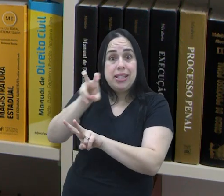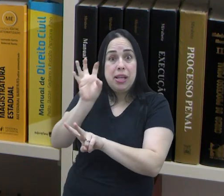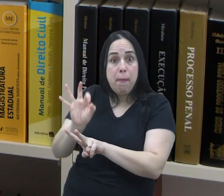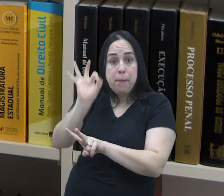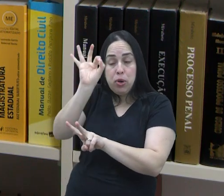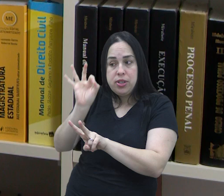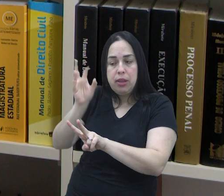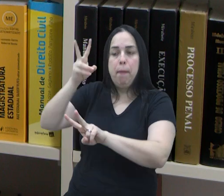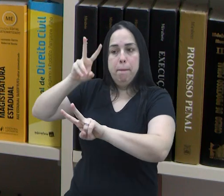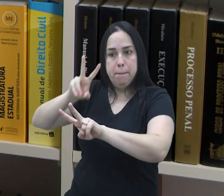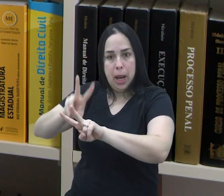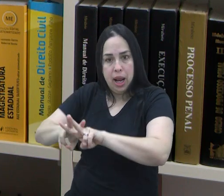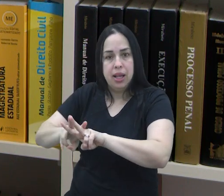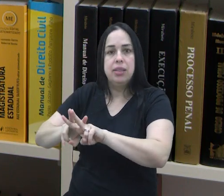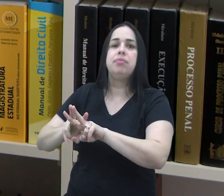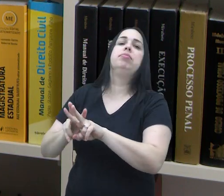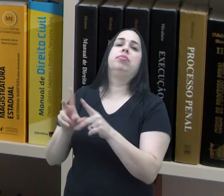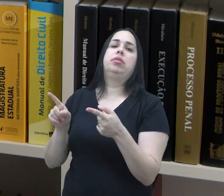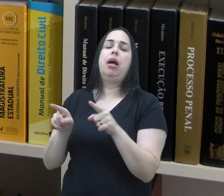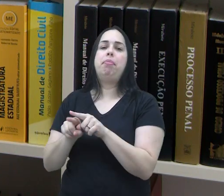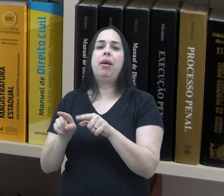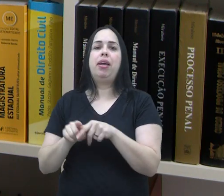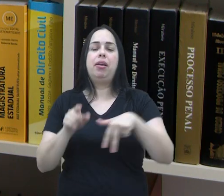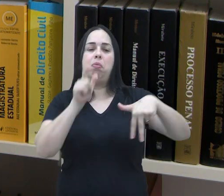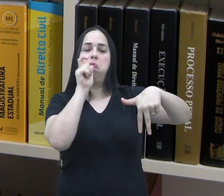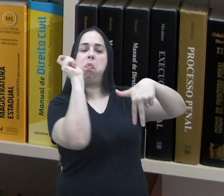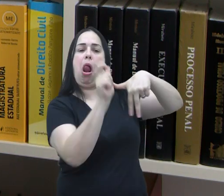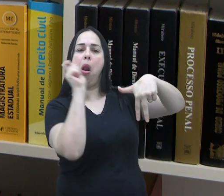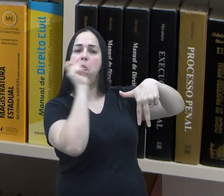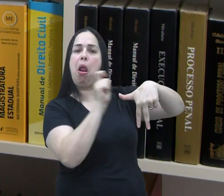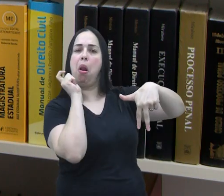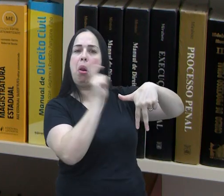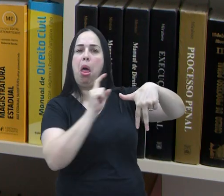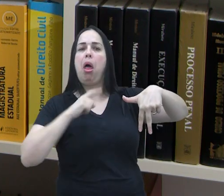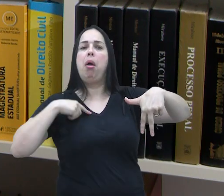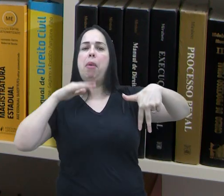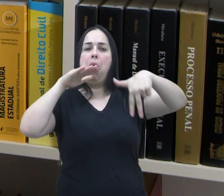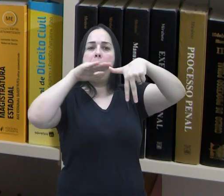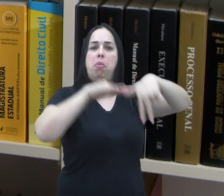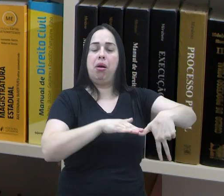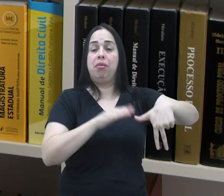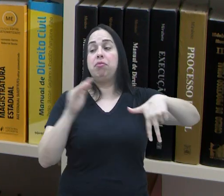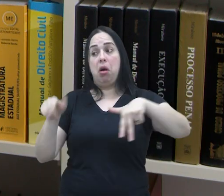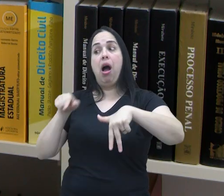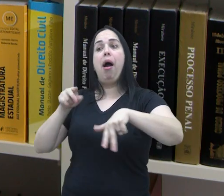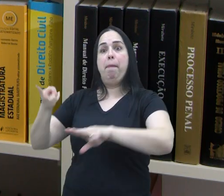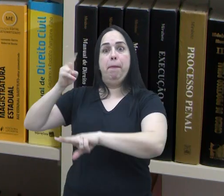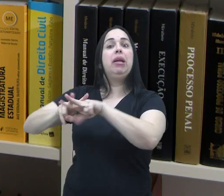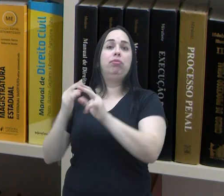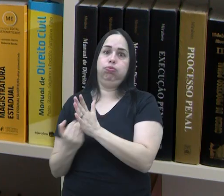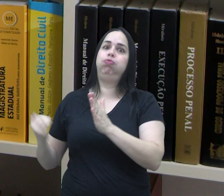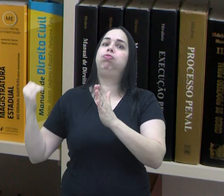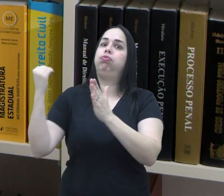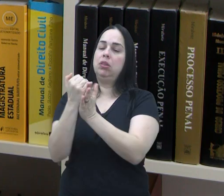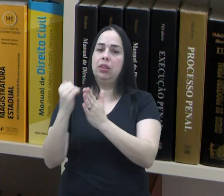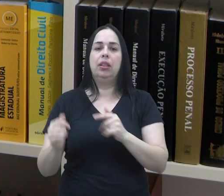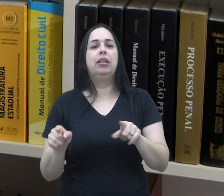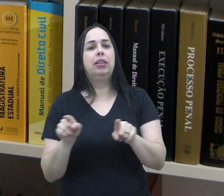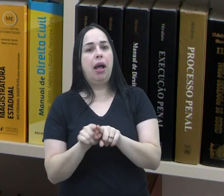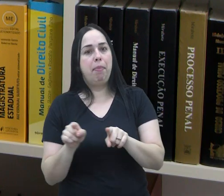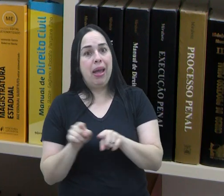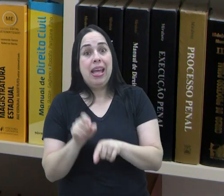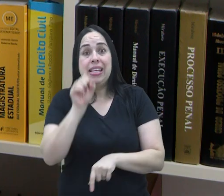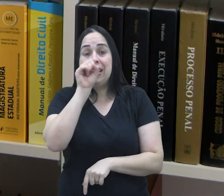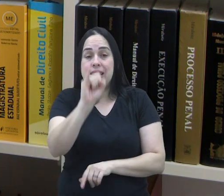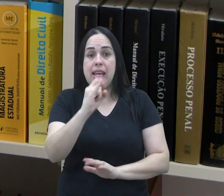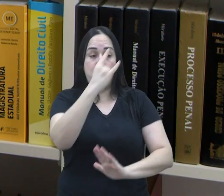cumprida 55% da pena. Os crimes contra a honra, calúnia, injúria e difamação também vão ter seu aumento, assim